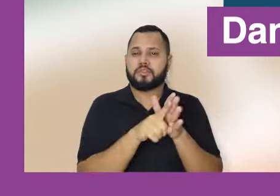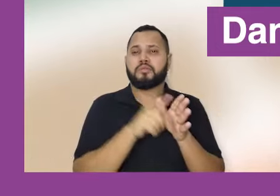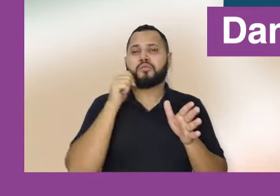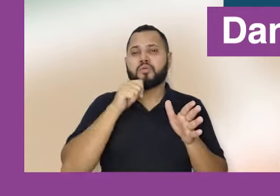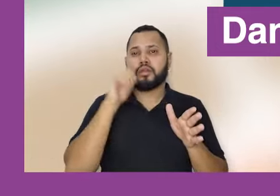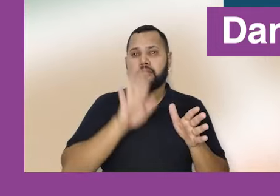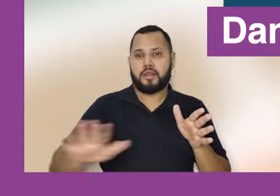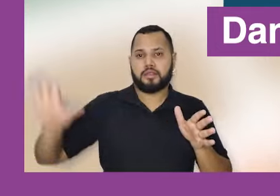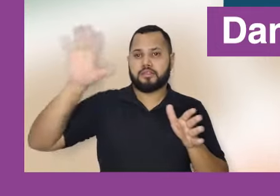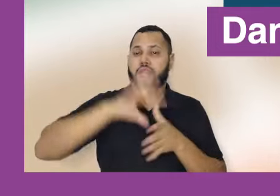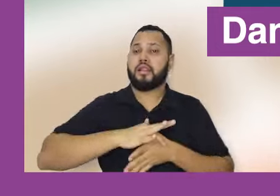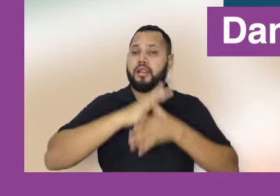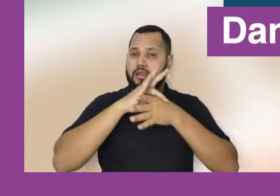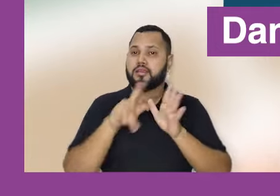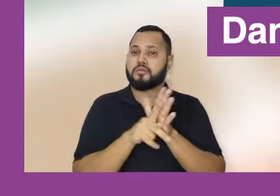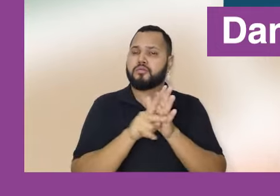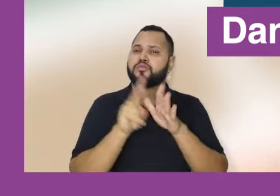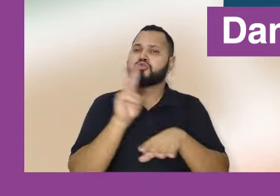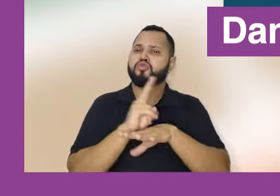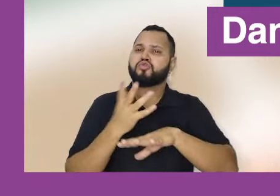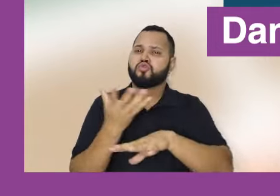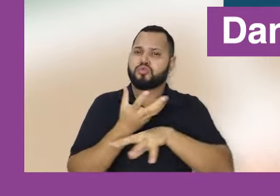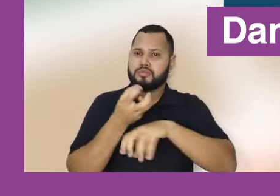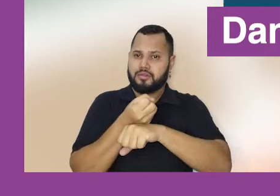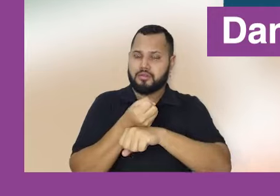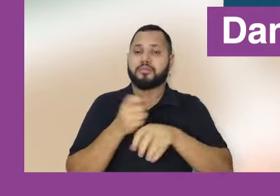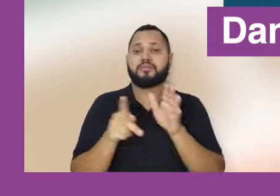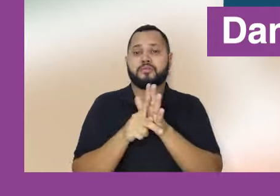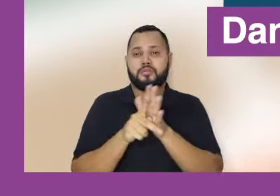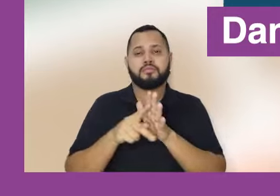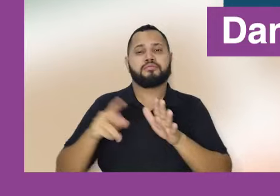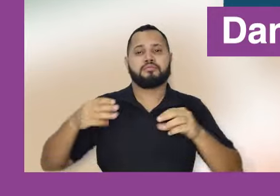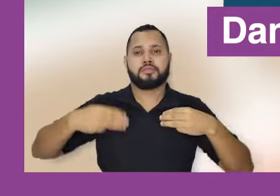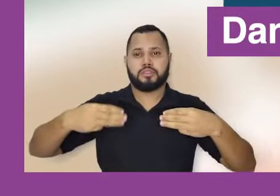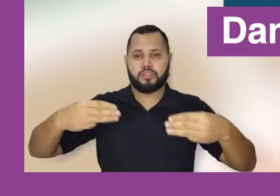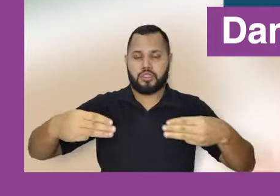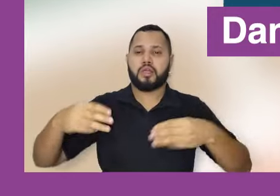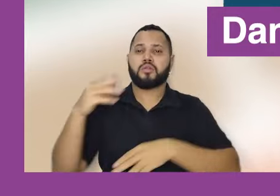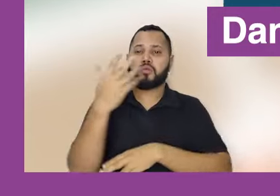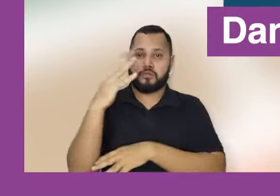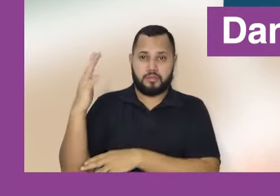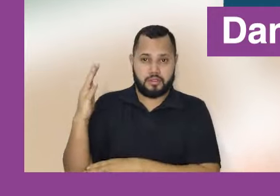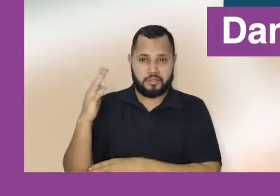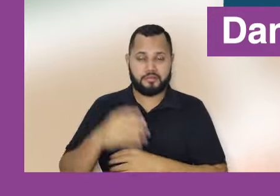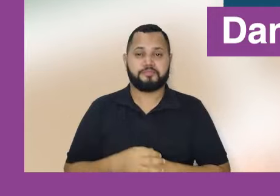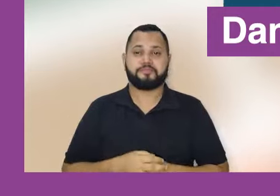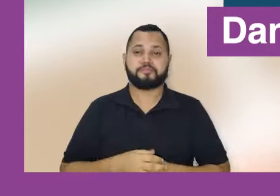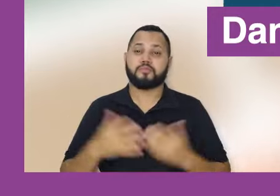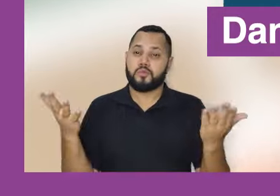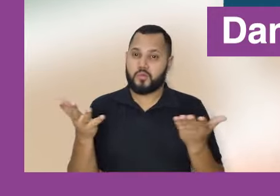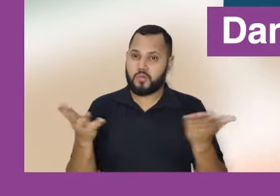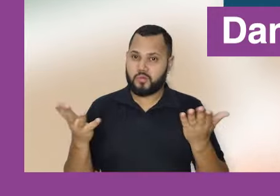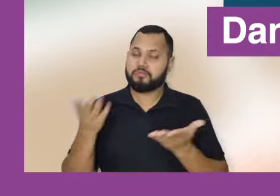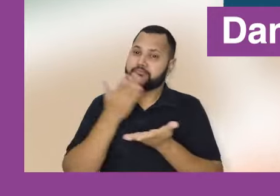de mulheres brasileiras líderes pela sustentabilidade iniciativa do Ministério do meio ambiente Então hoje aqui nós